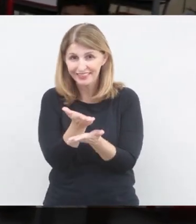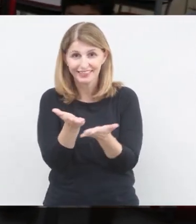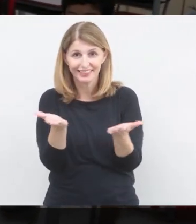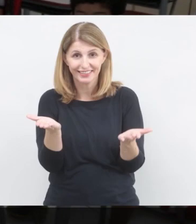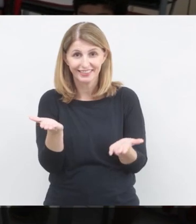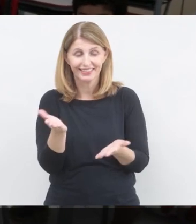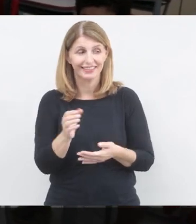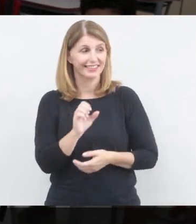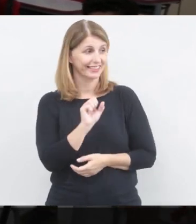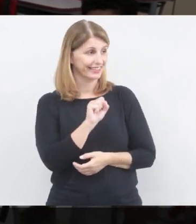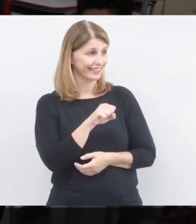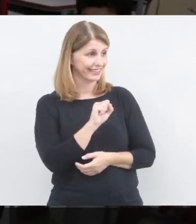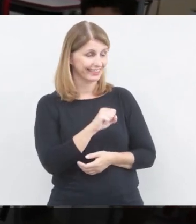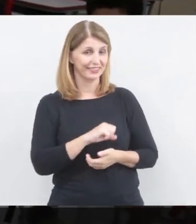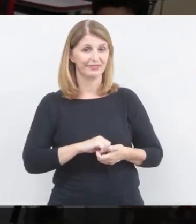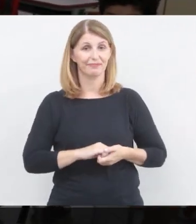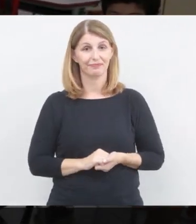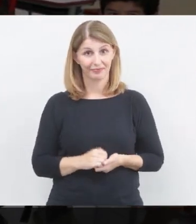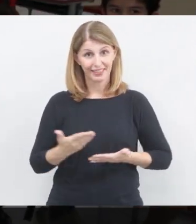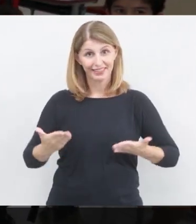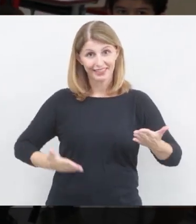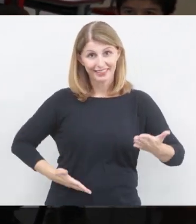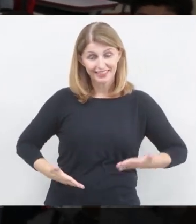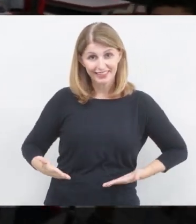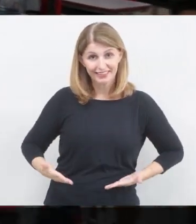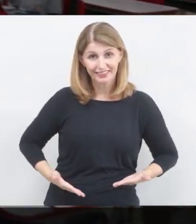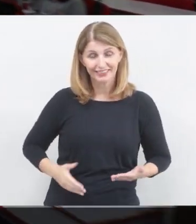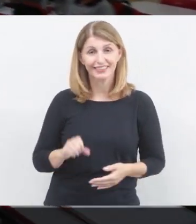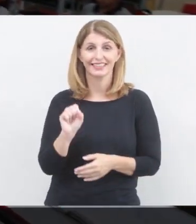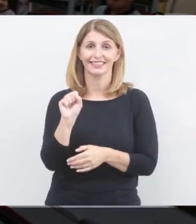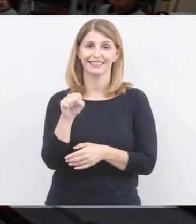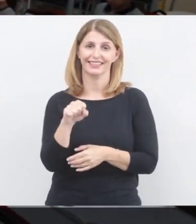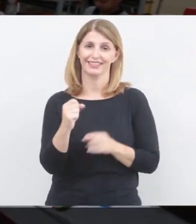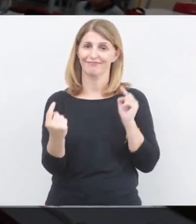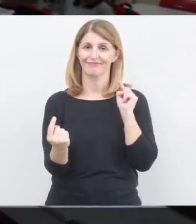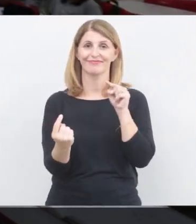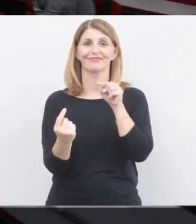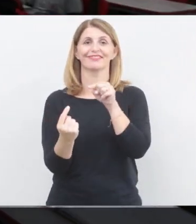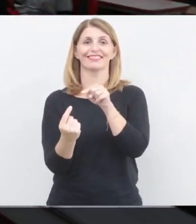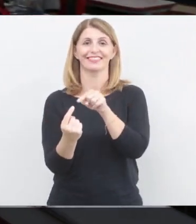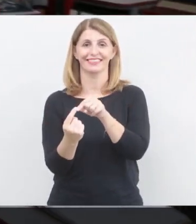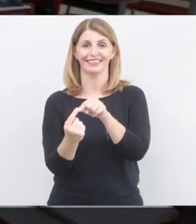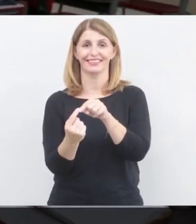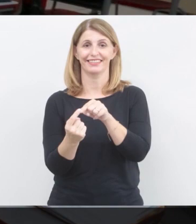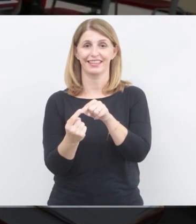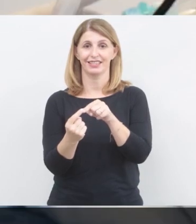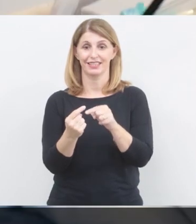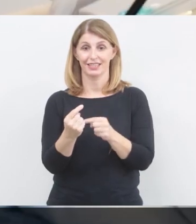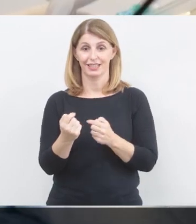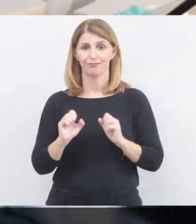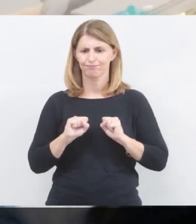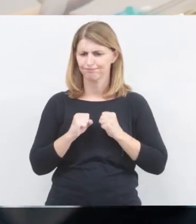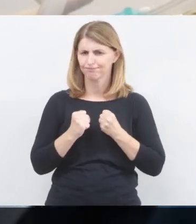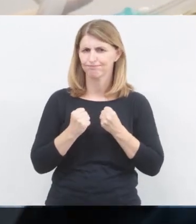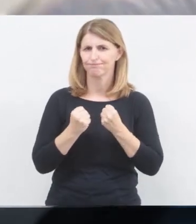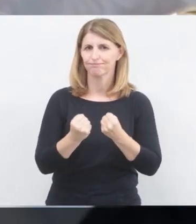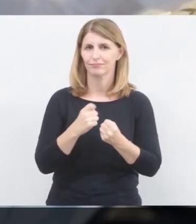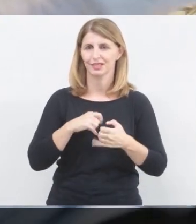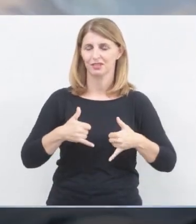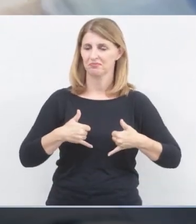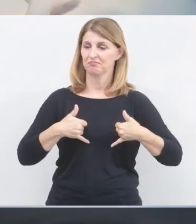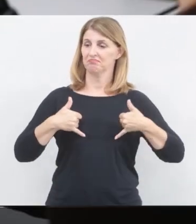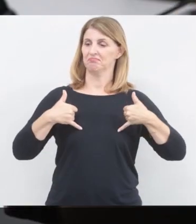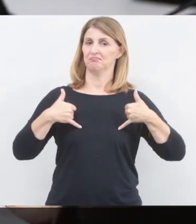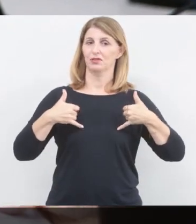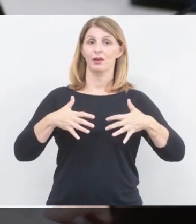Tudo bem com vocês? Sim! Ser servidor é sim um propósito. É estar na linha de